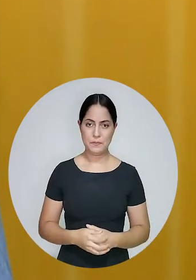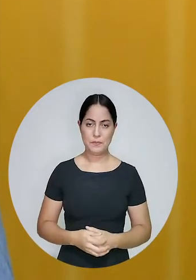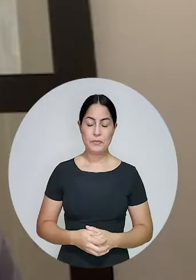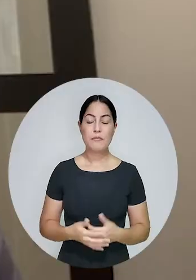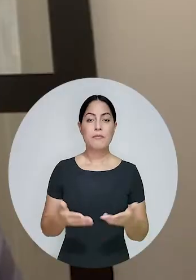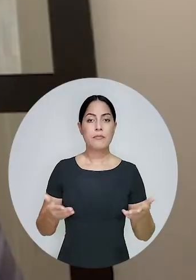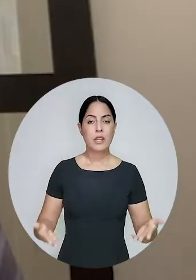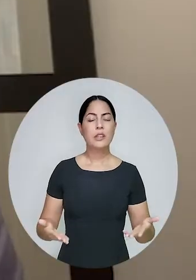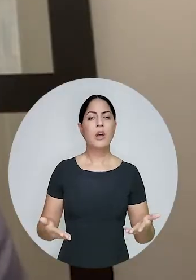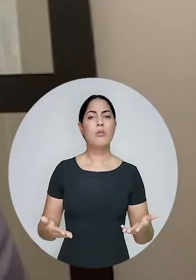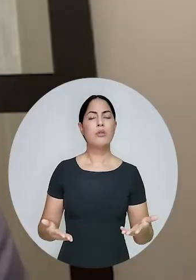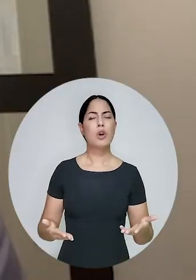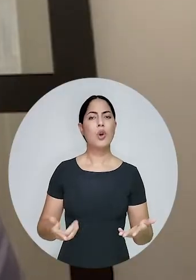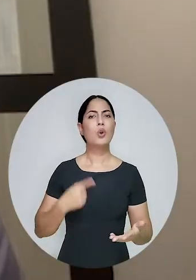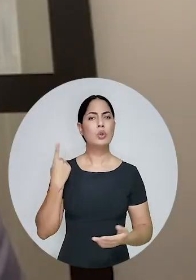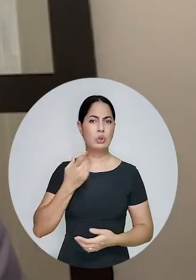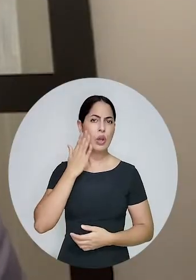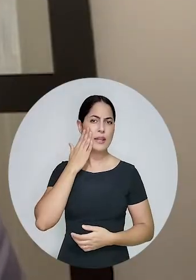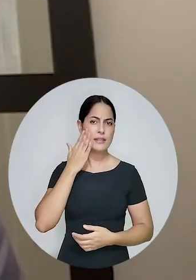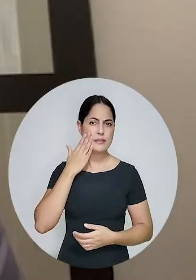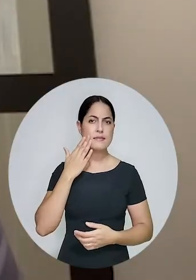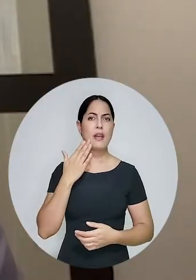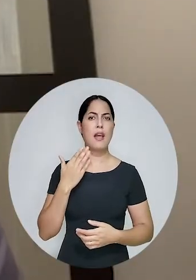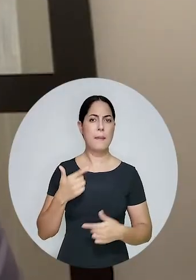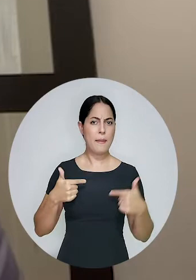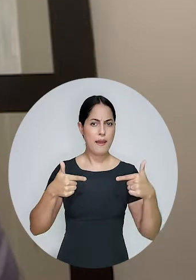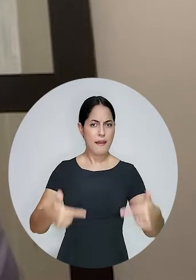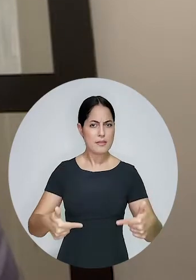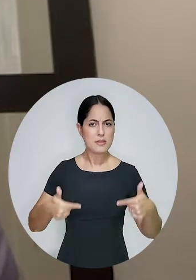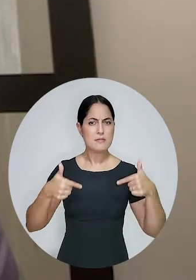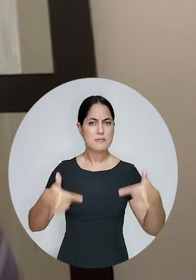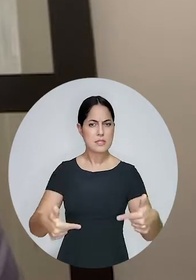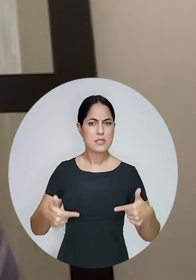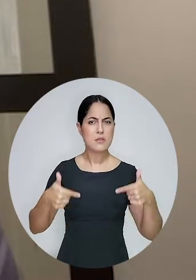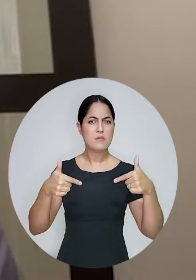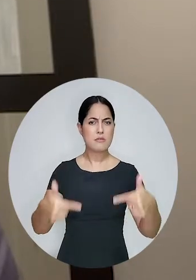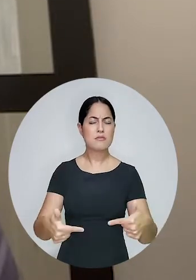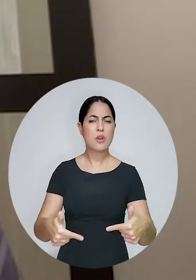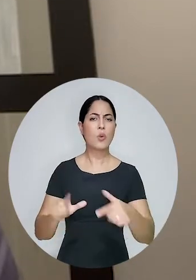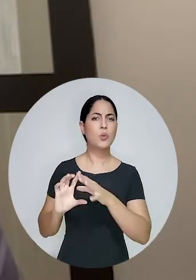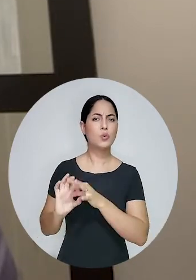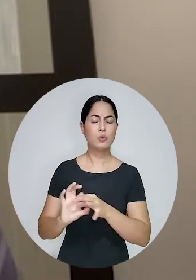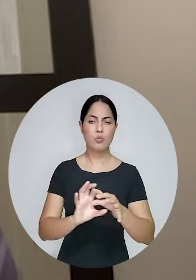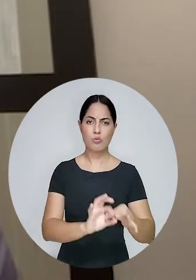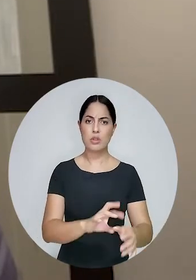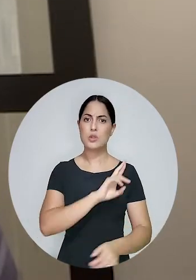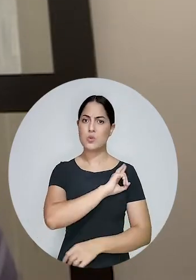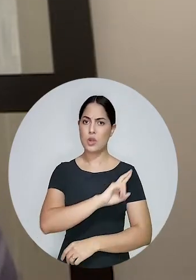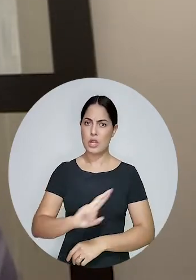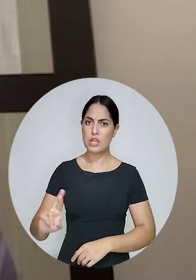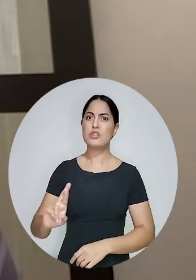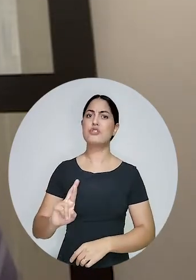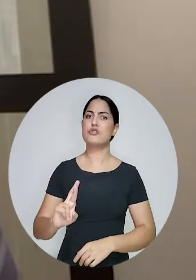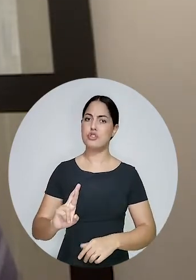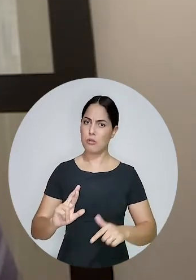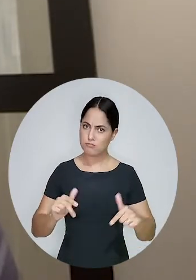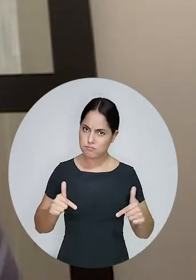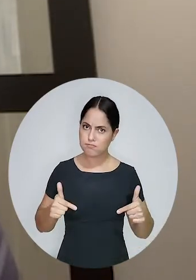religiões. Na militância do combate à intolerância religiosa, é possível perceber de maneira muito